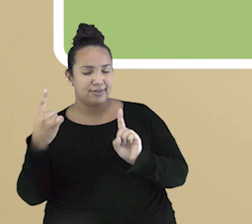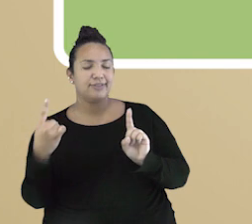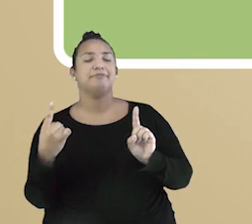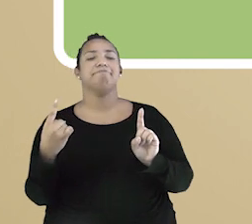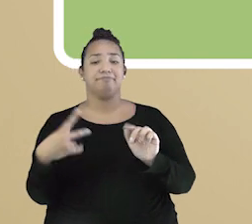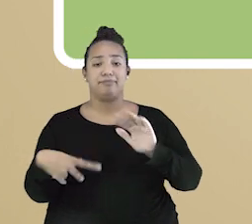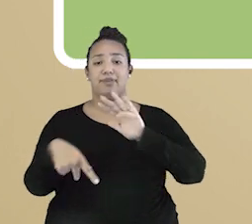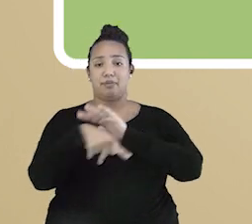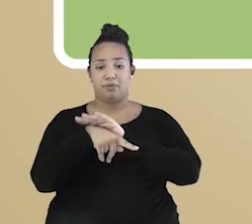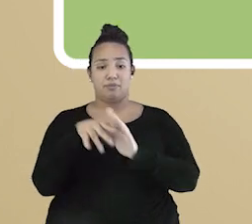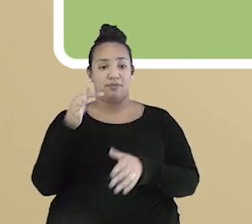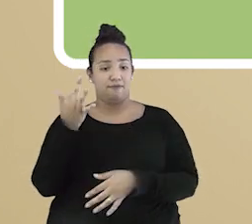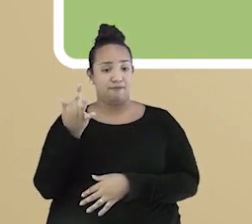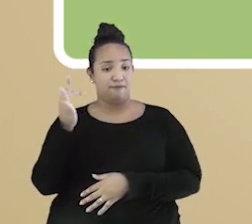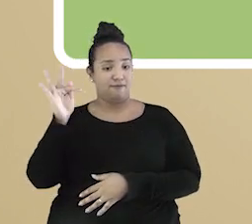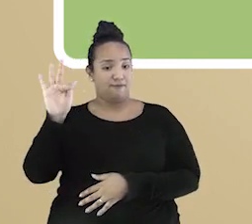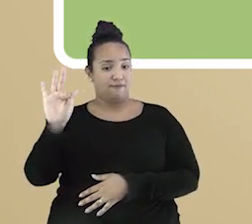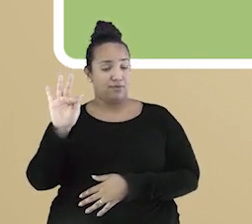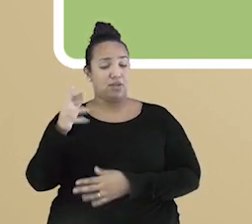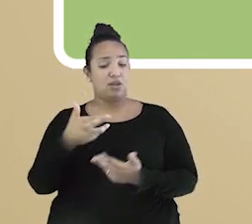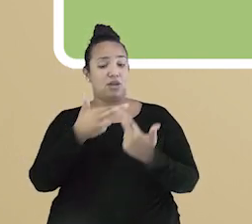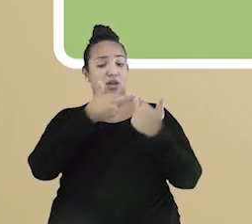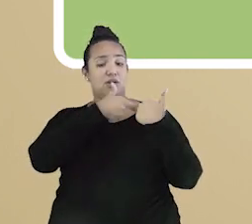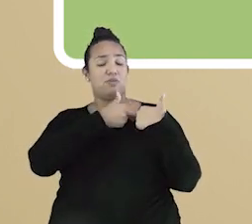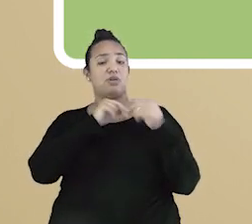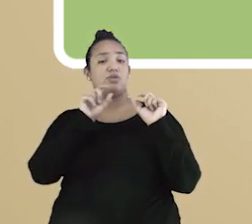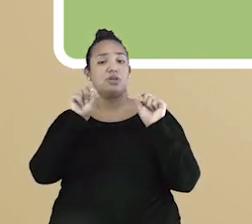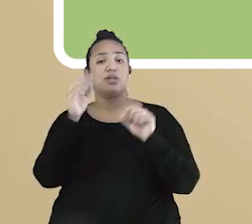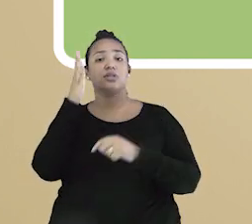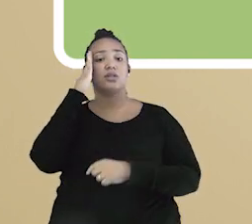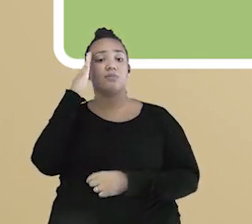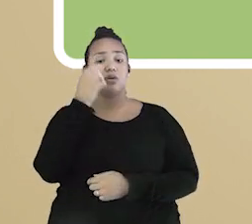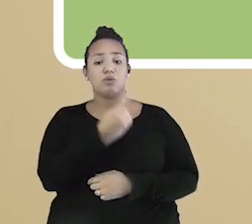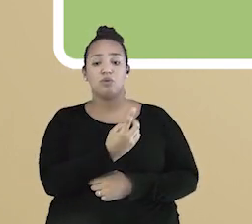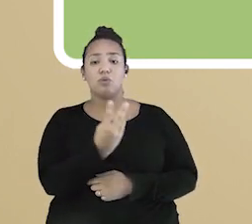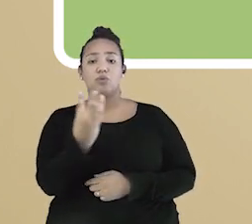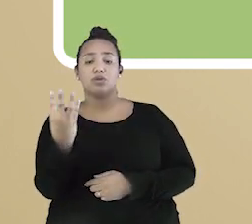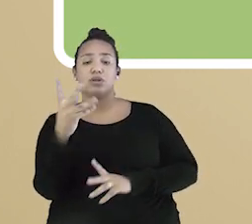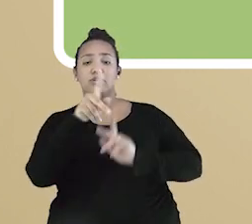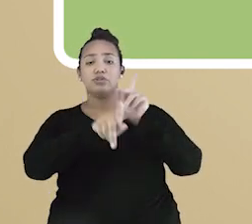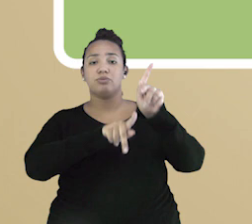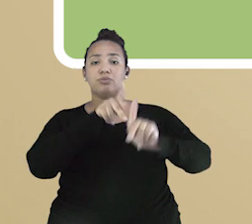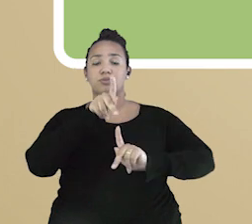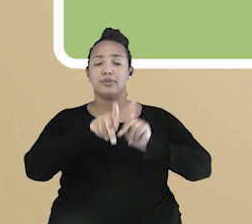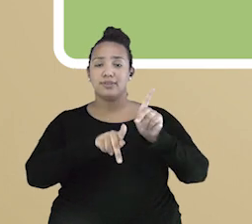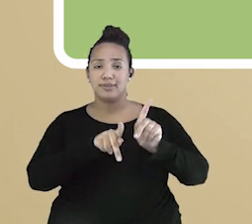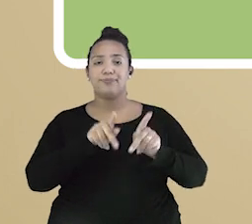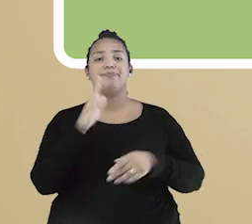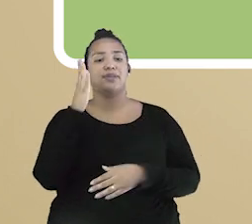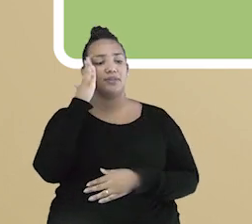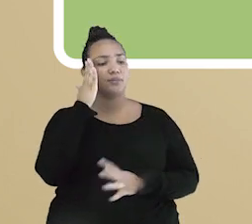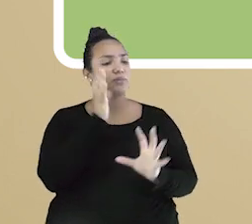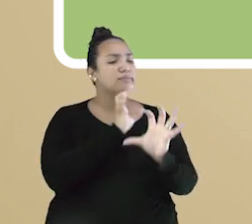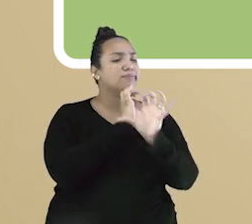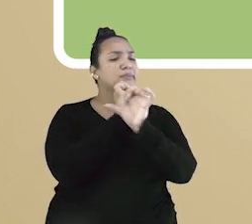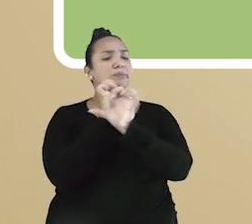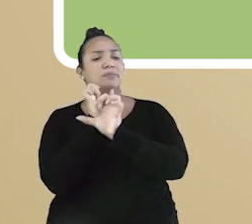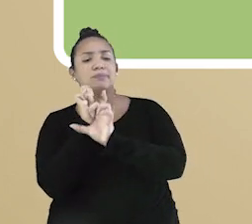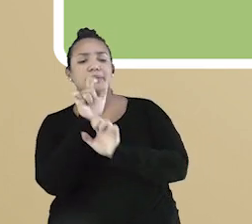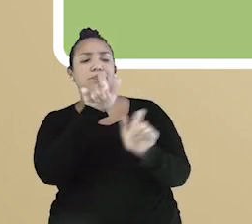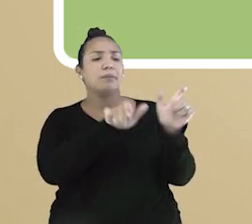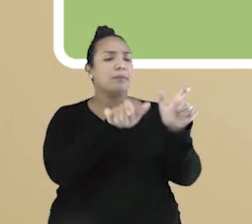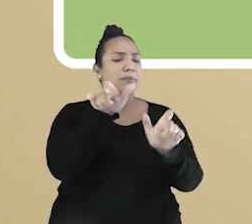federal e uma das suas responsabilidades é fazer o censo demográfico de tempos em tempos, para contar a população e